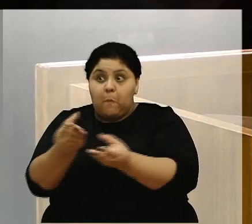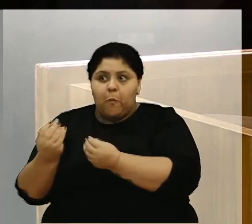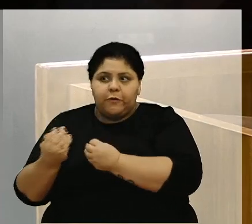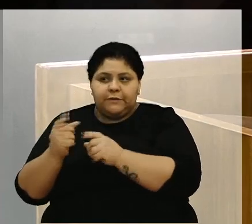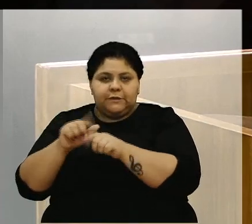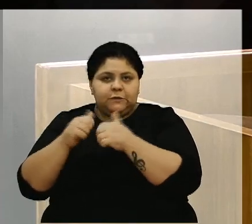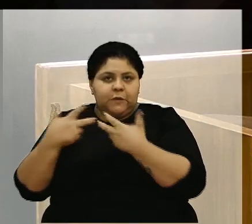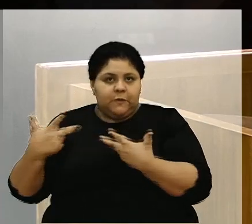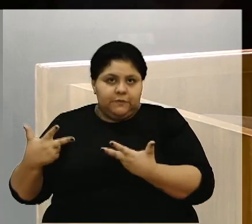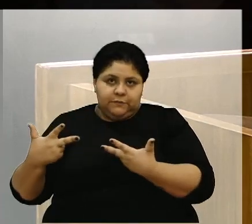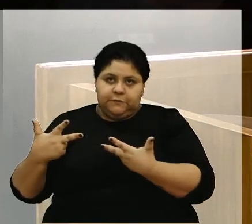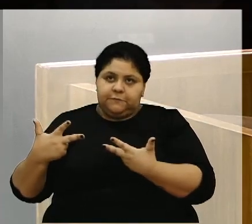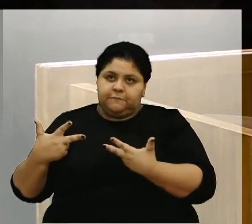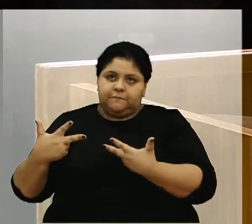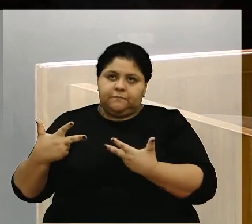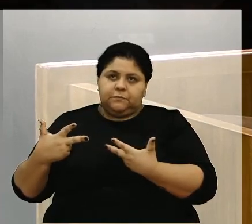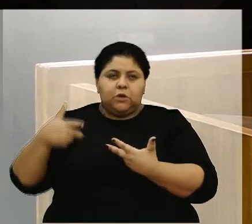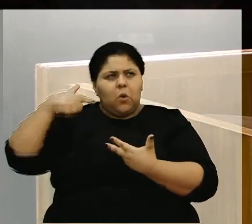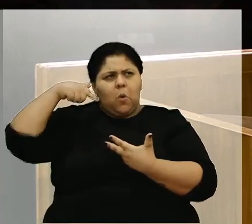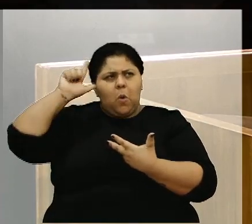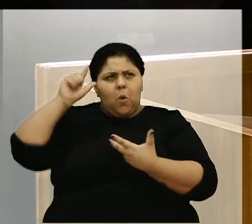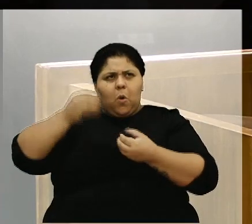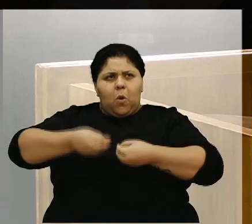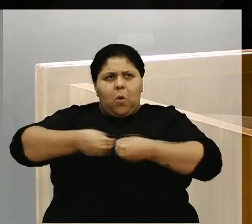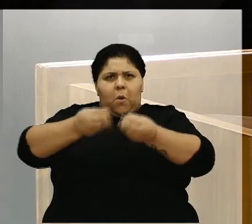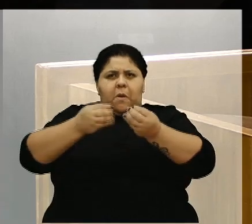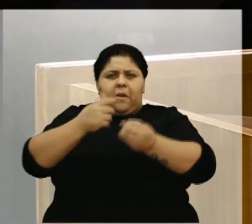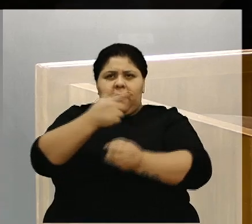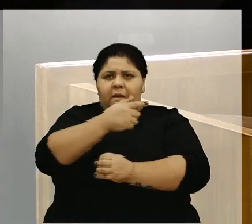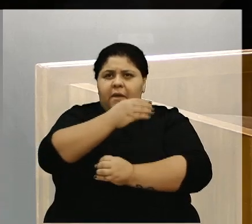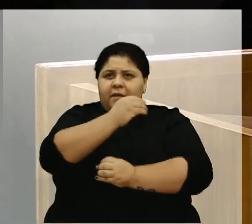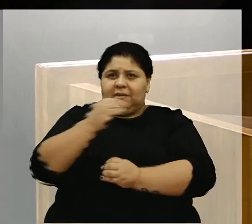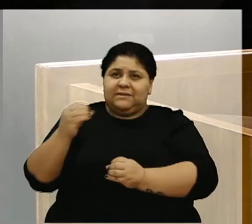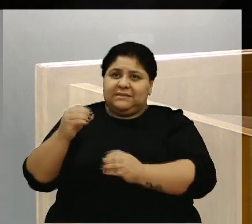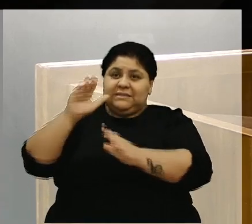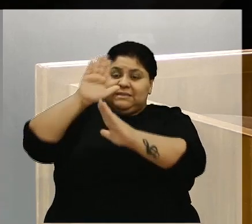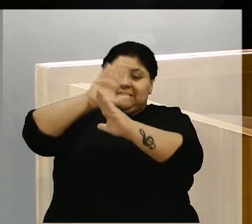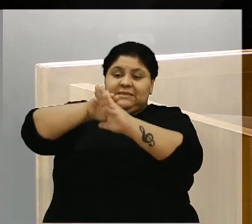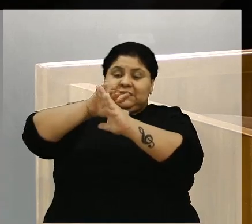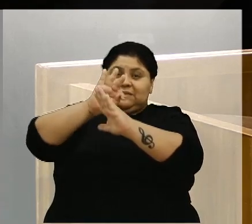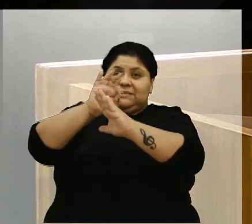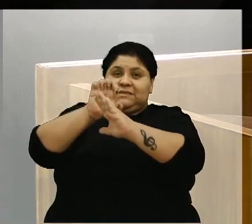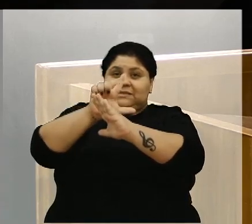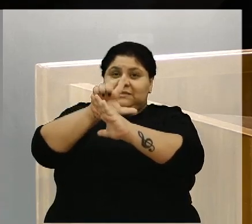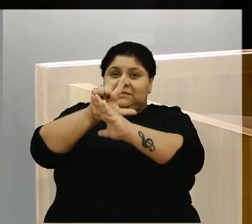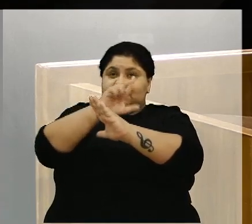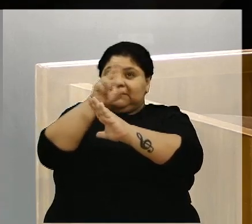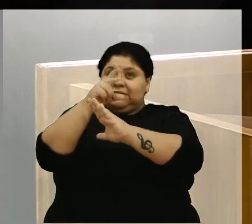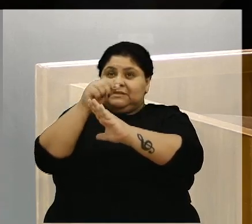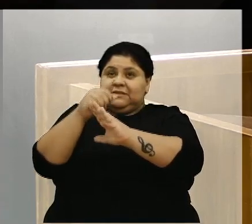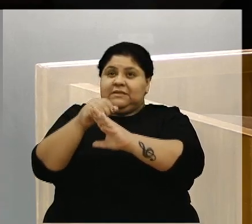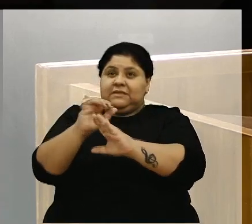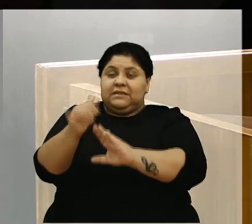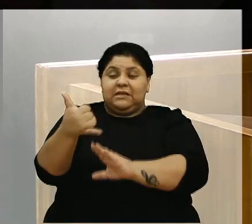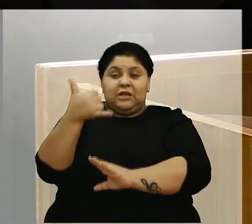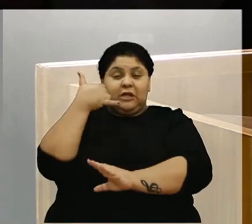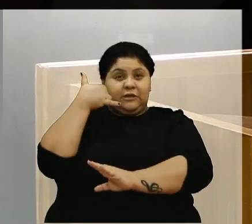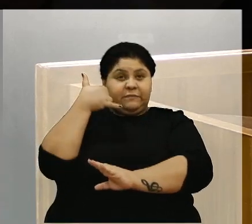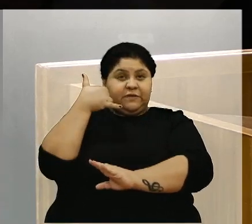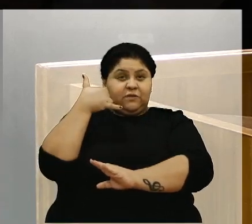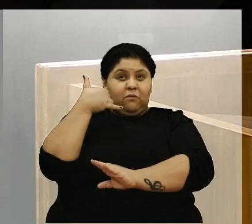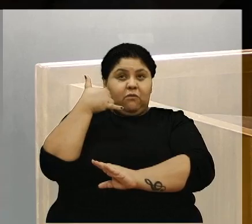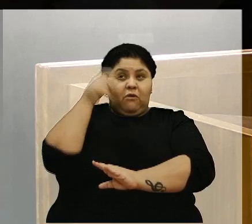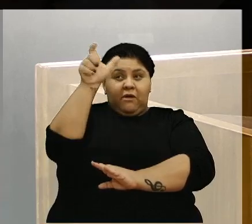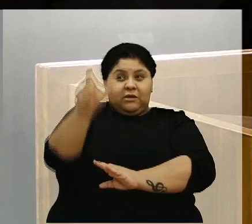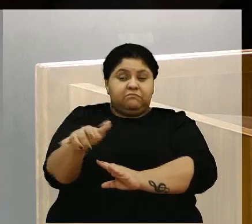materiais. Até o dia de ontem foi entregue mais de 700 telhas e as pessoas ligando, o telefone que foi disponibilizado